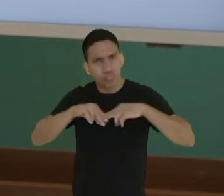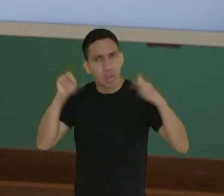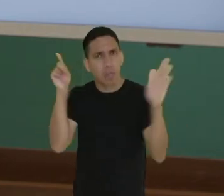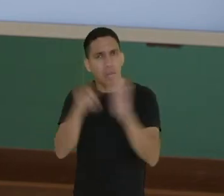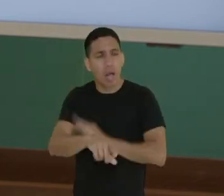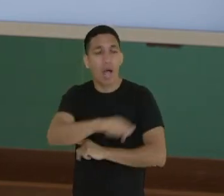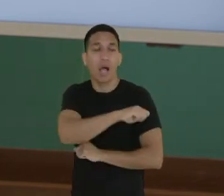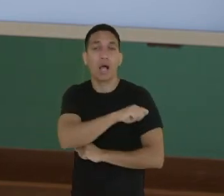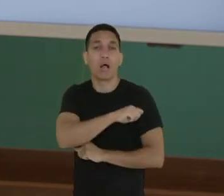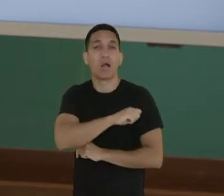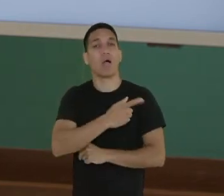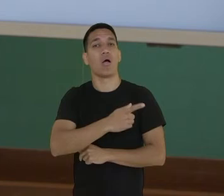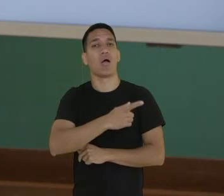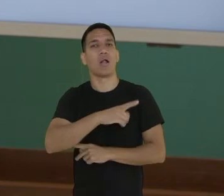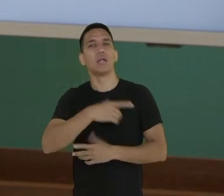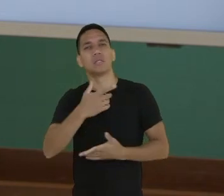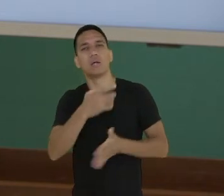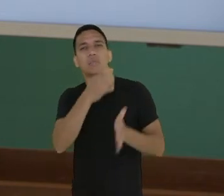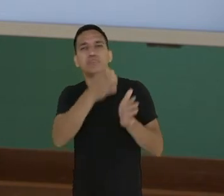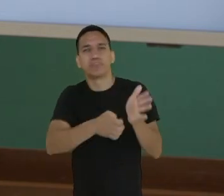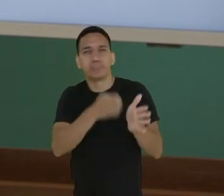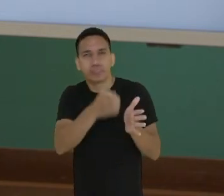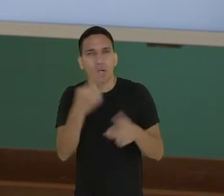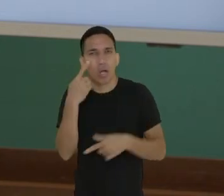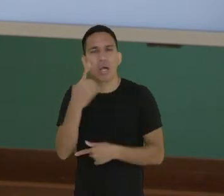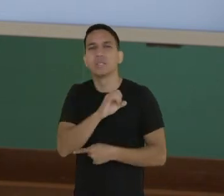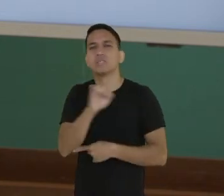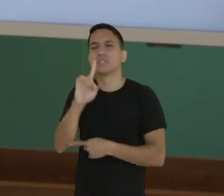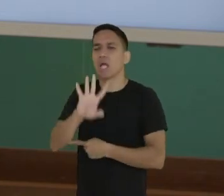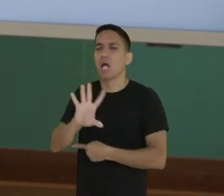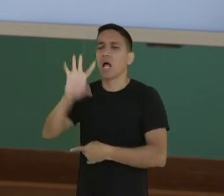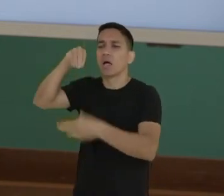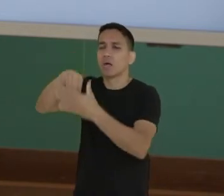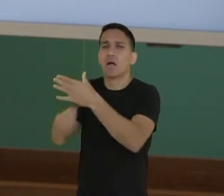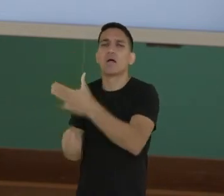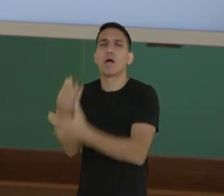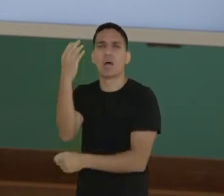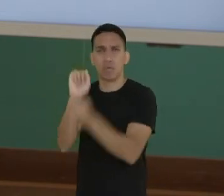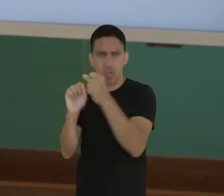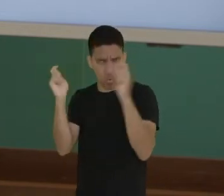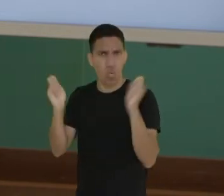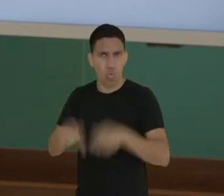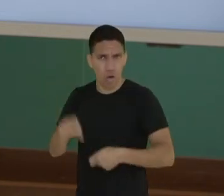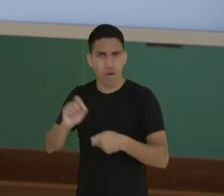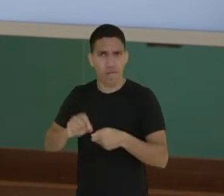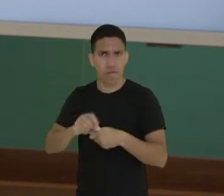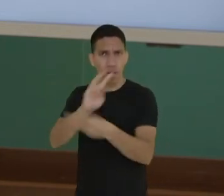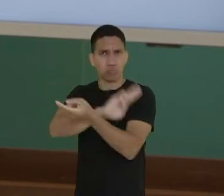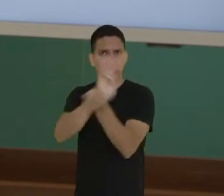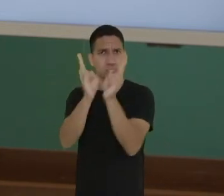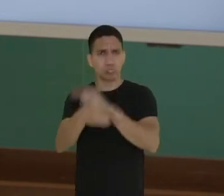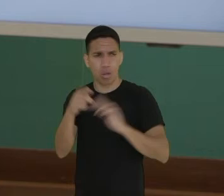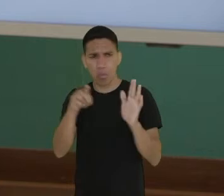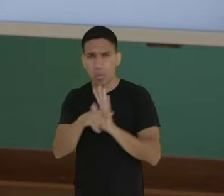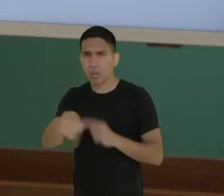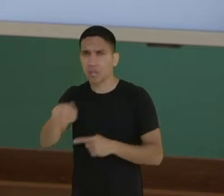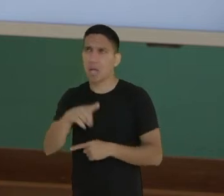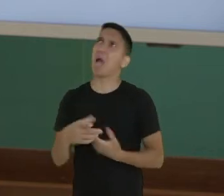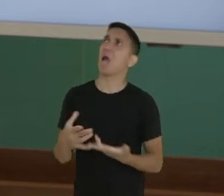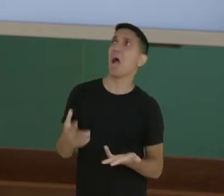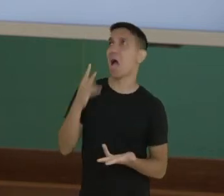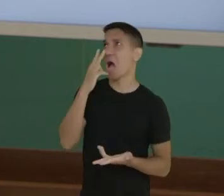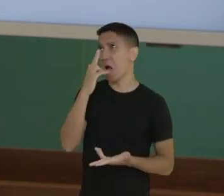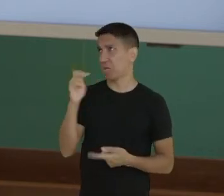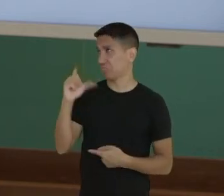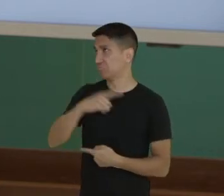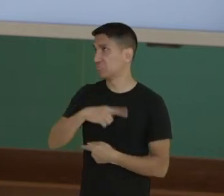alunos em Paranaguá. Eu falo assim, se fosse instalar uma usina aqui em Paranaguá, daria para fazer uma usina eólica? Né? A galera fala assim, venda,